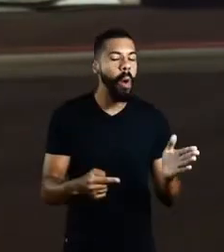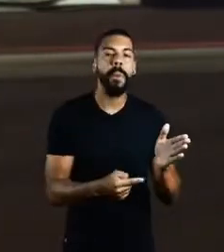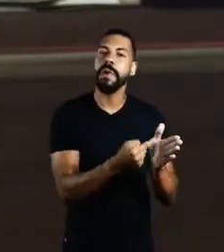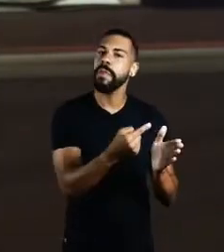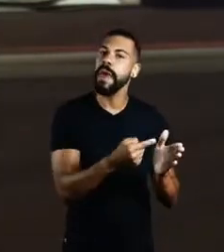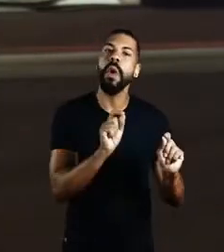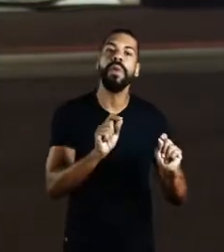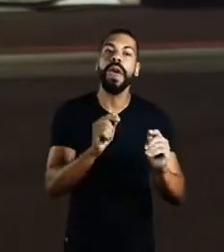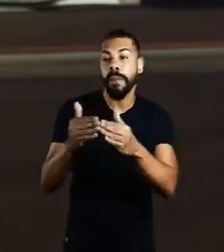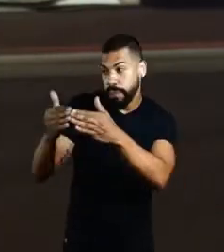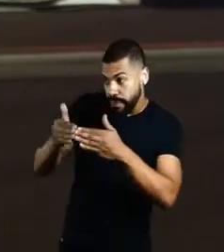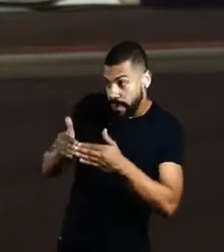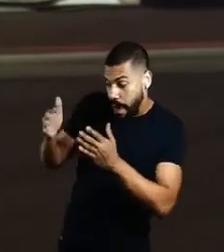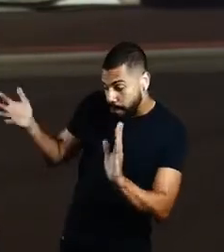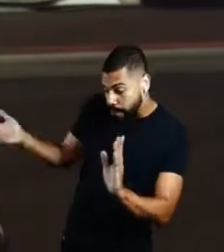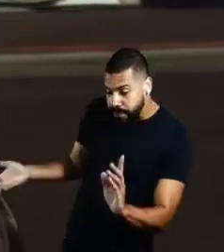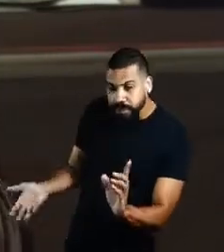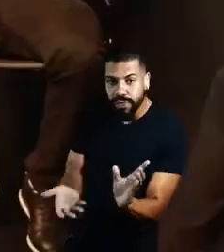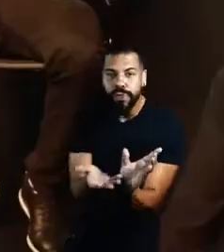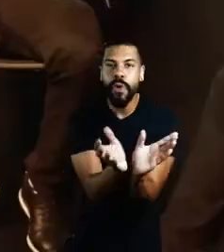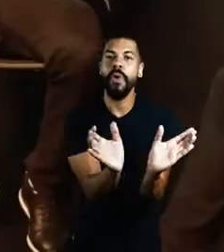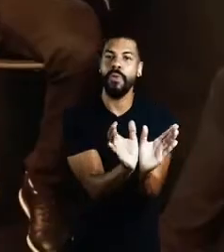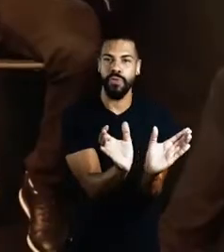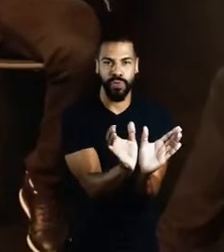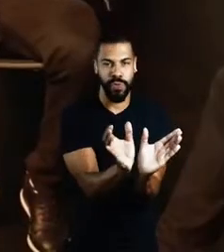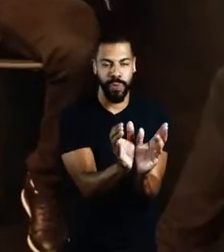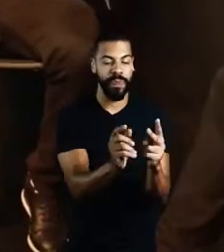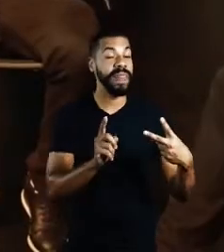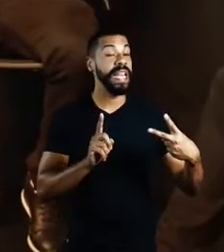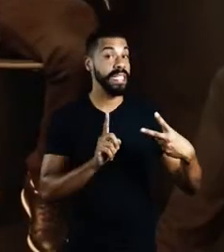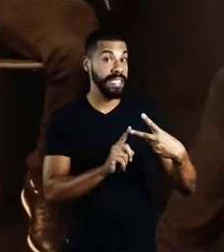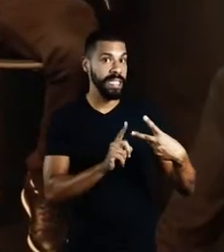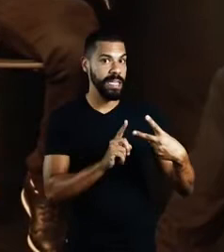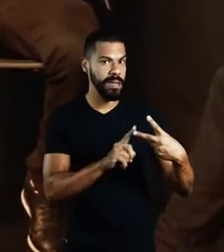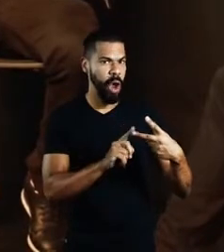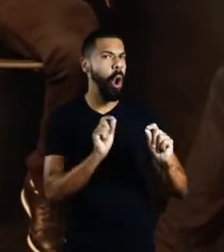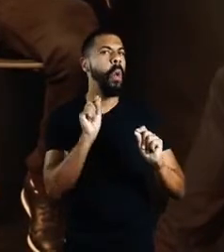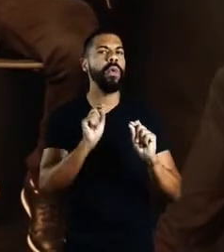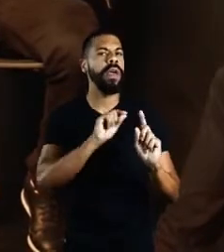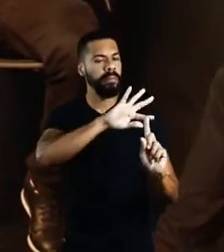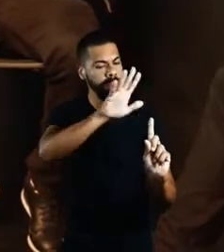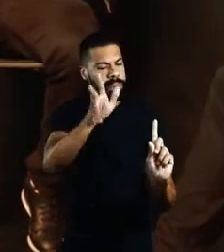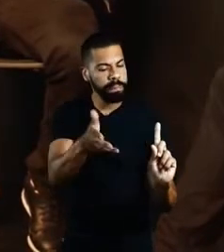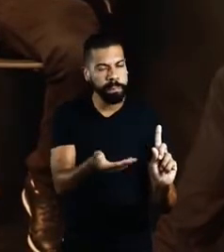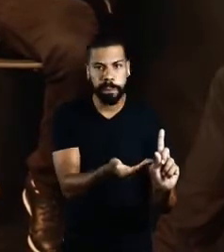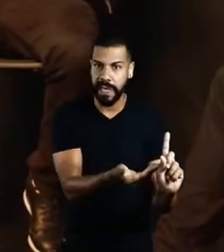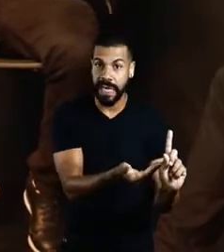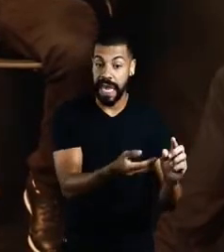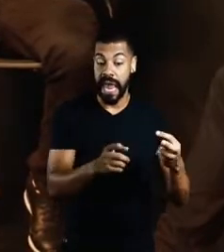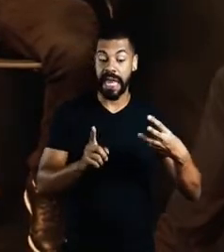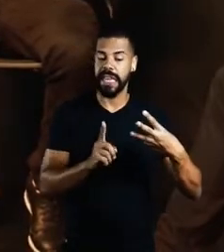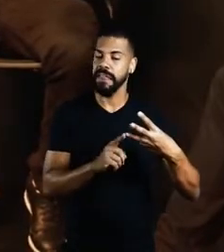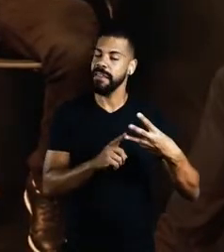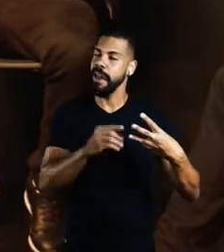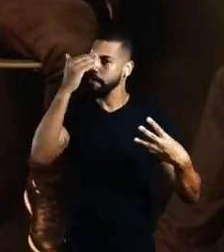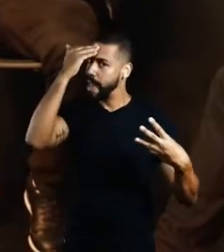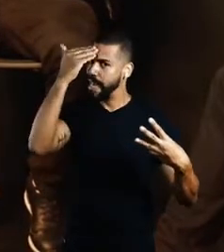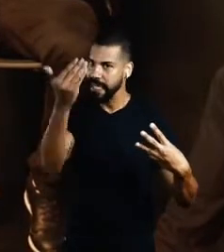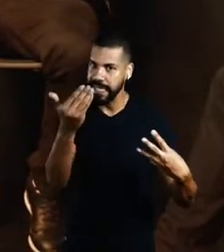licença para vocês. Segundo, referendar. Terceiro,